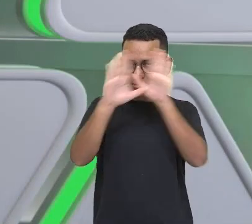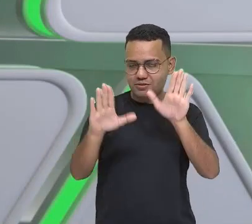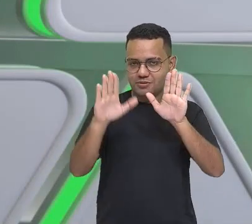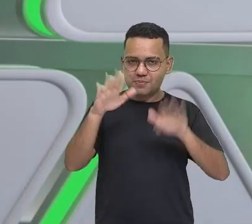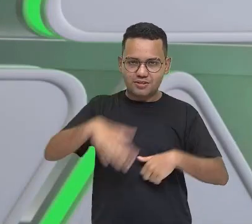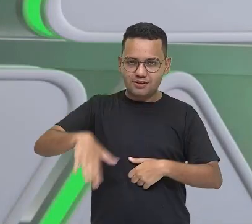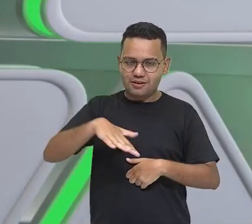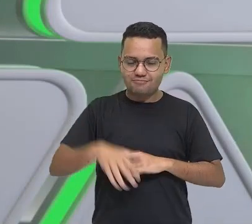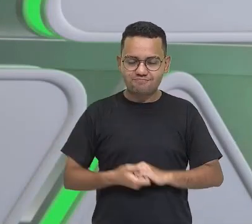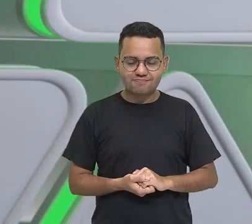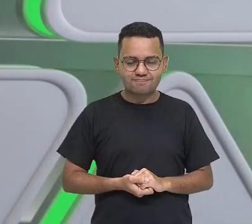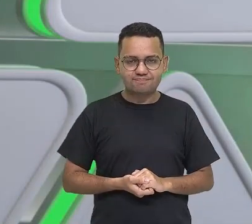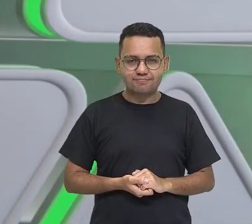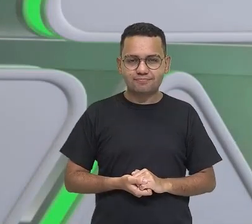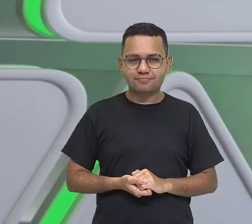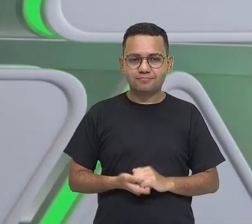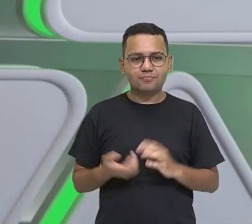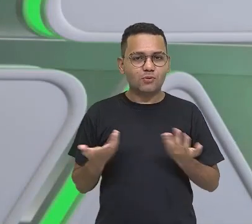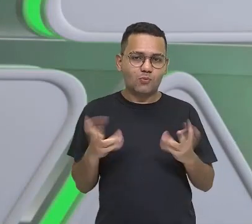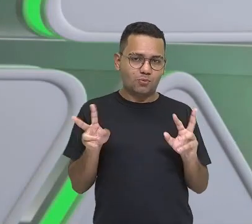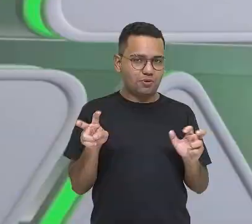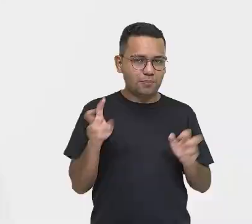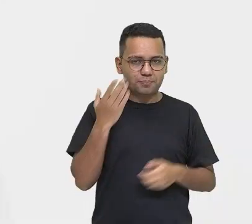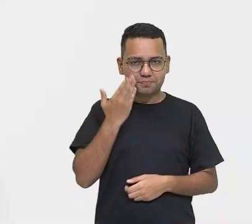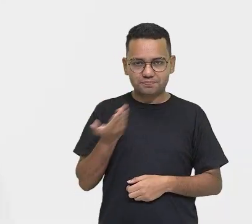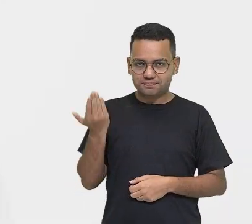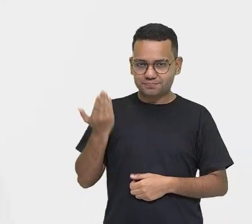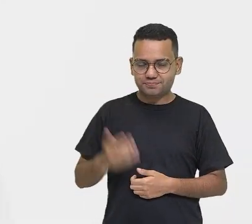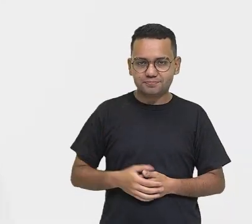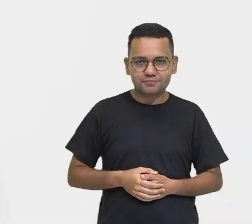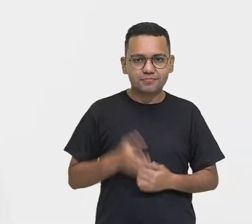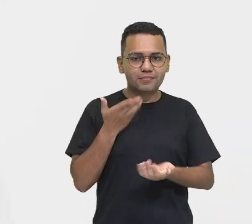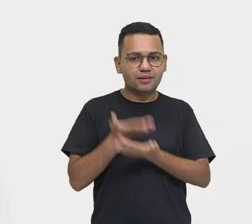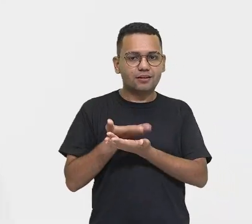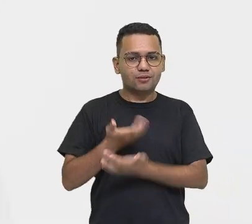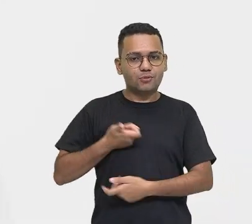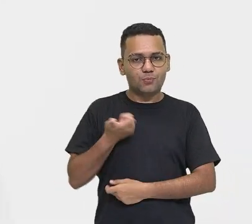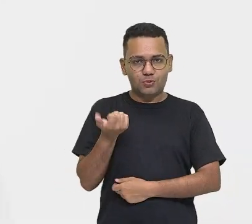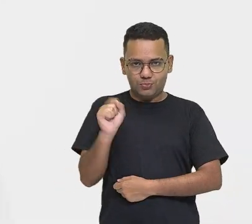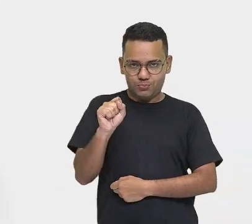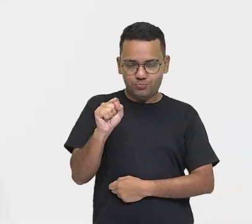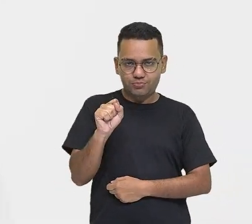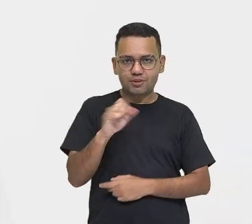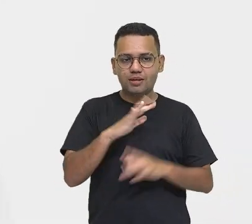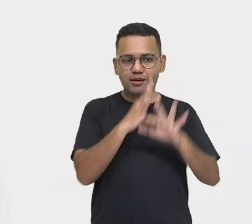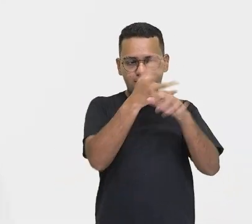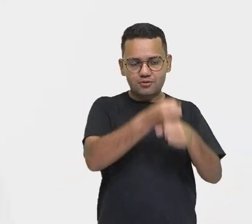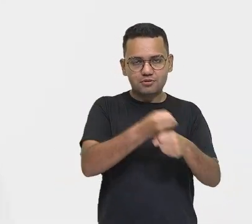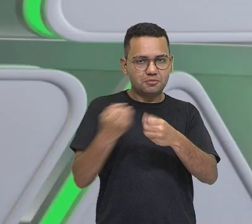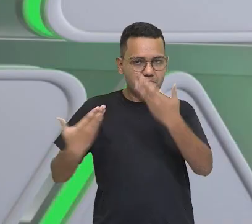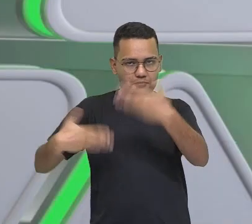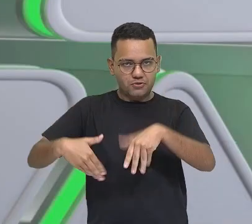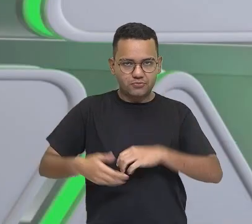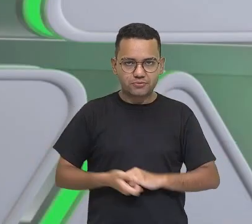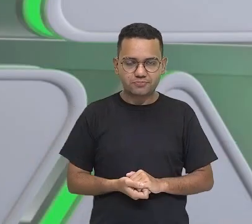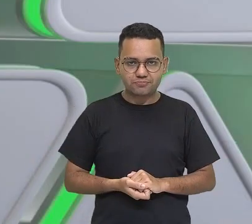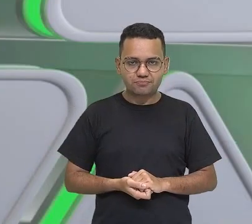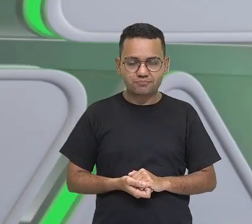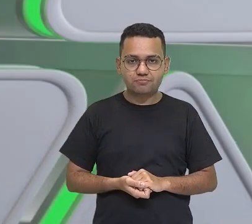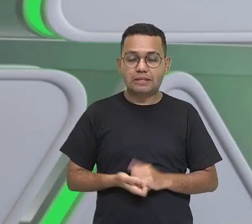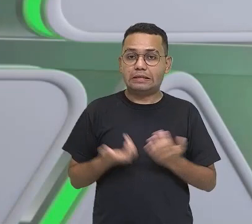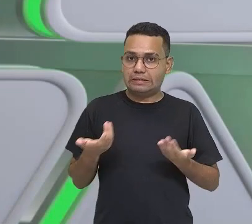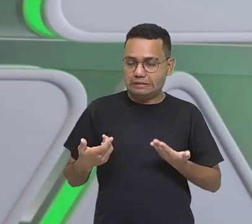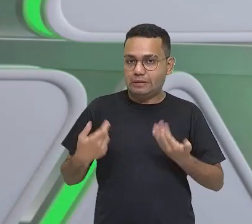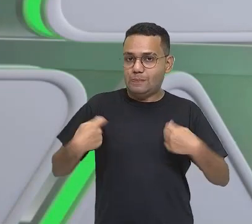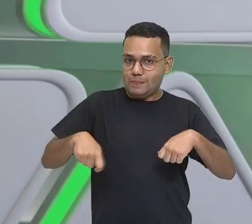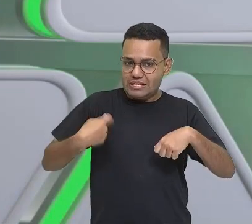Física. Vamos ver que aula nós temos hoje? Olha só, estamos na aula 18, Revisão e Avaliação. É chegada a